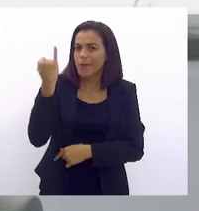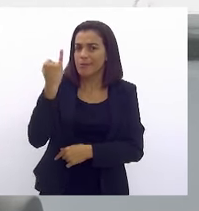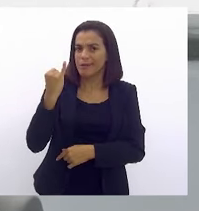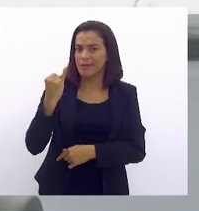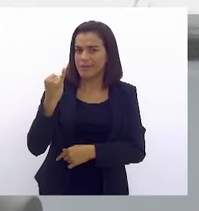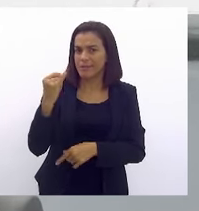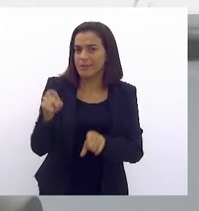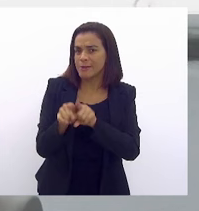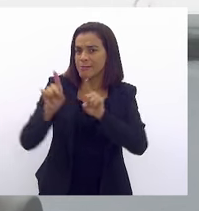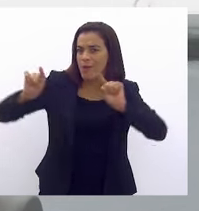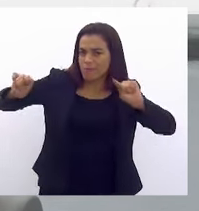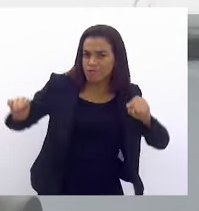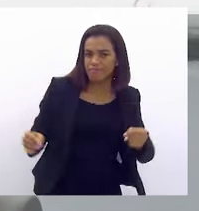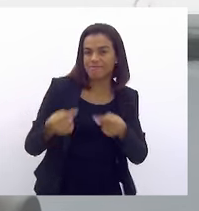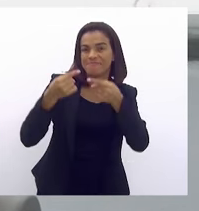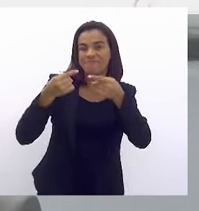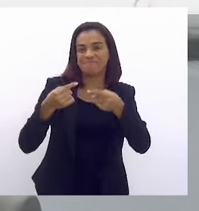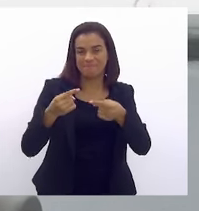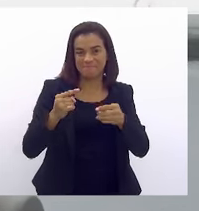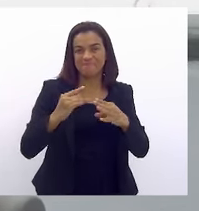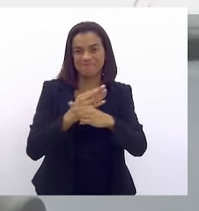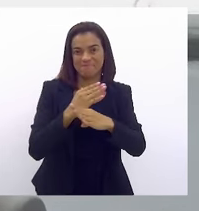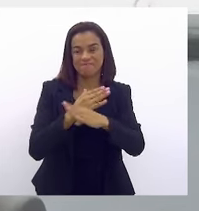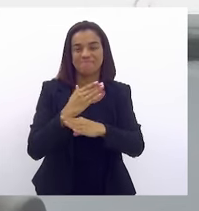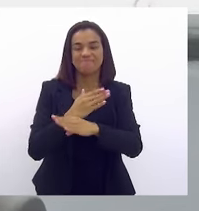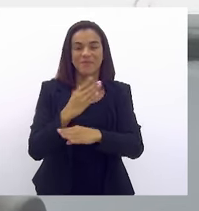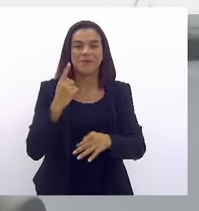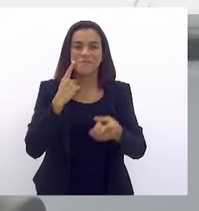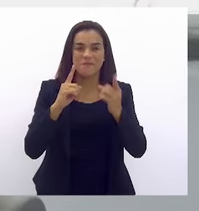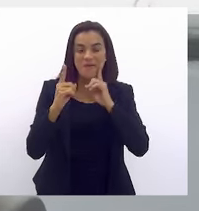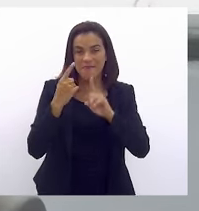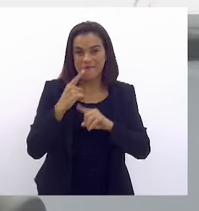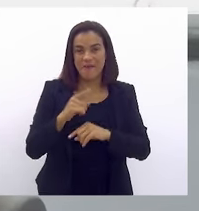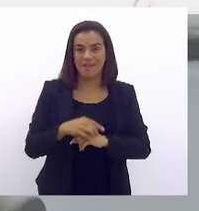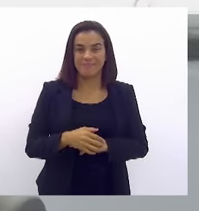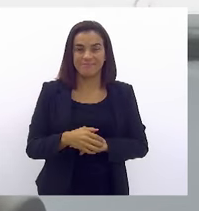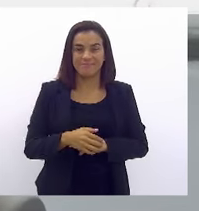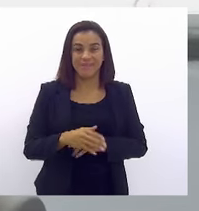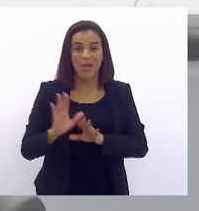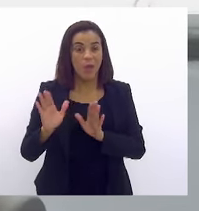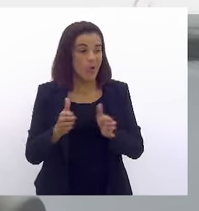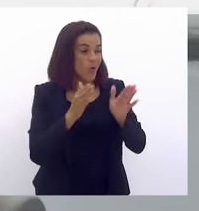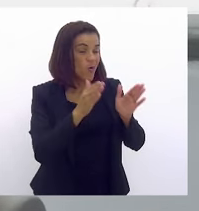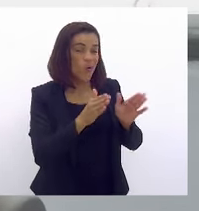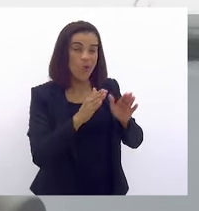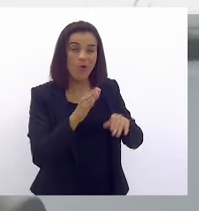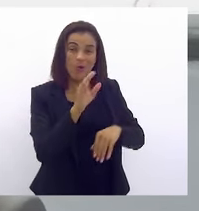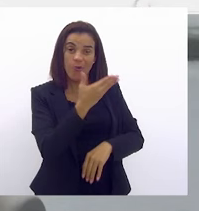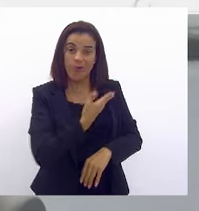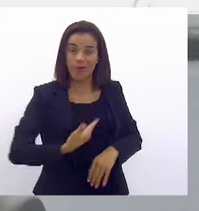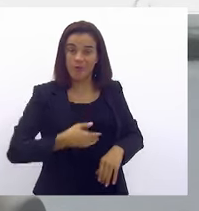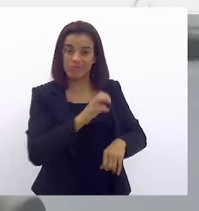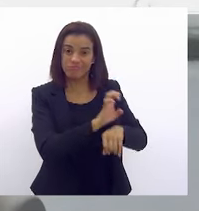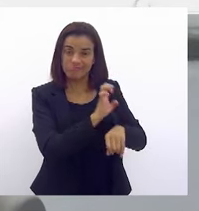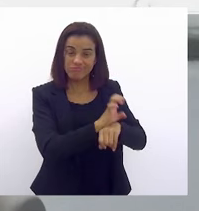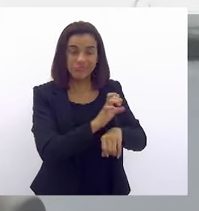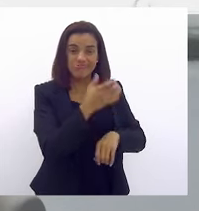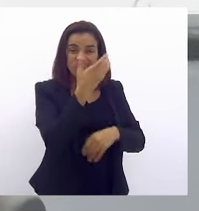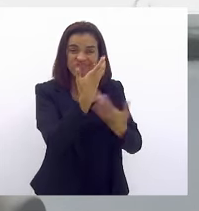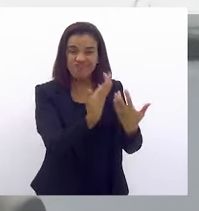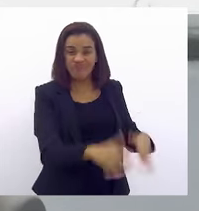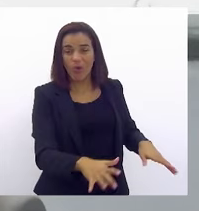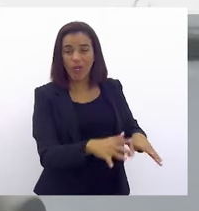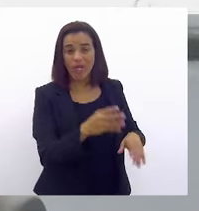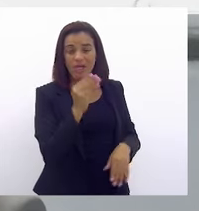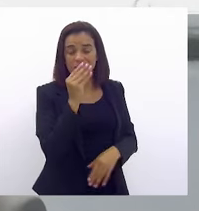de Maricá, né, quando o governo do Estado ele deixa, né, de não fazer essa discussão aqui